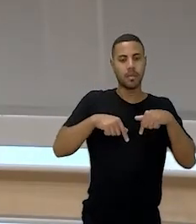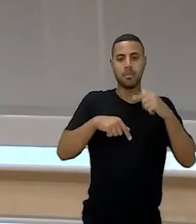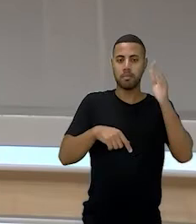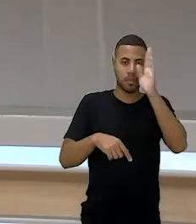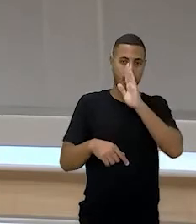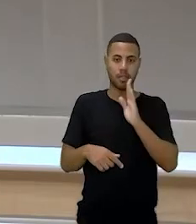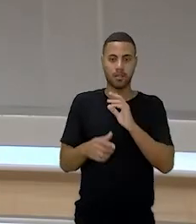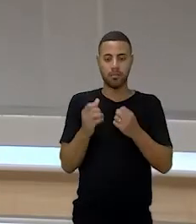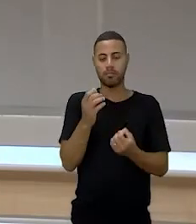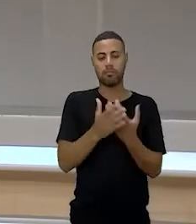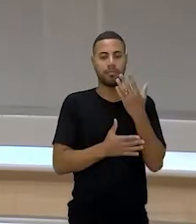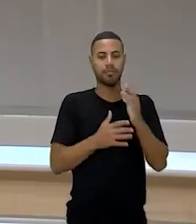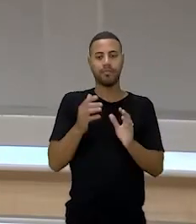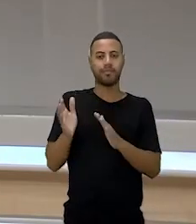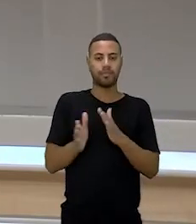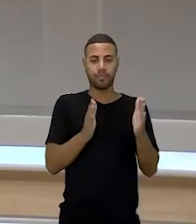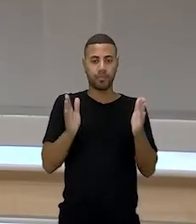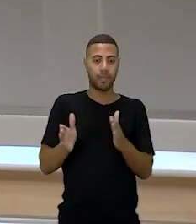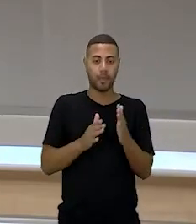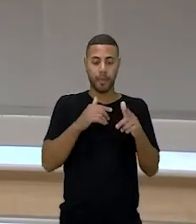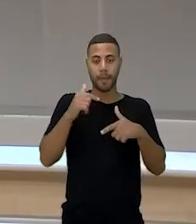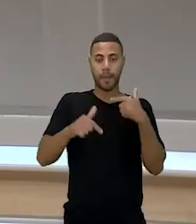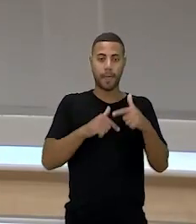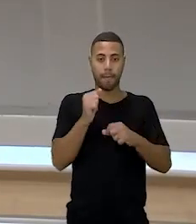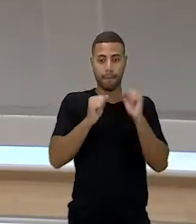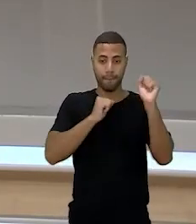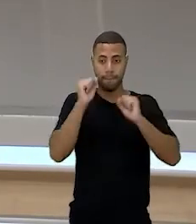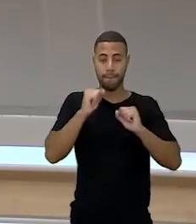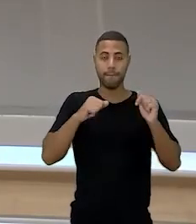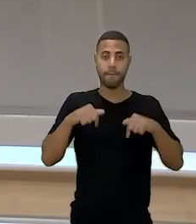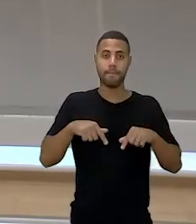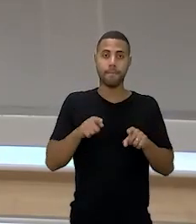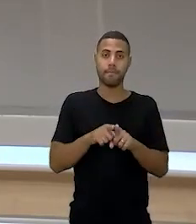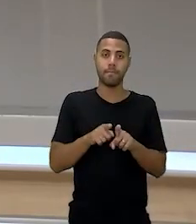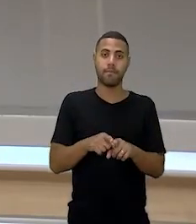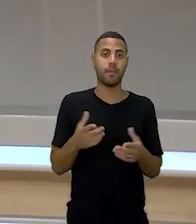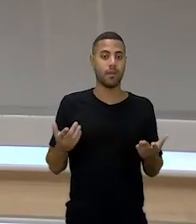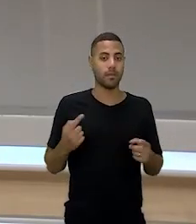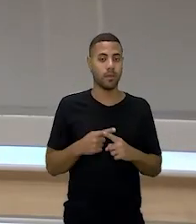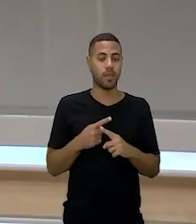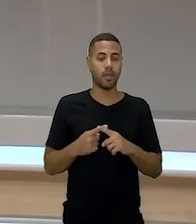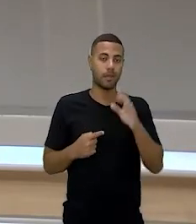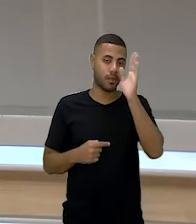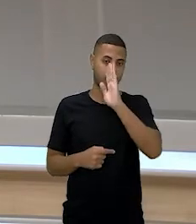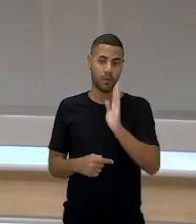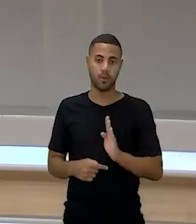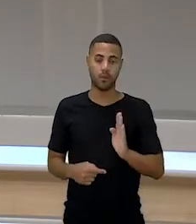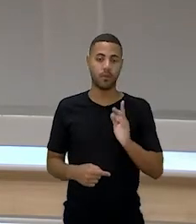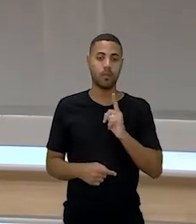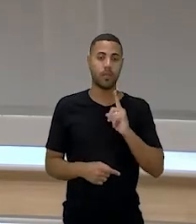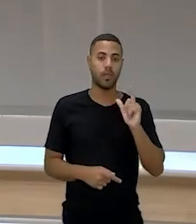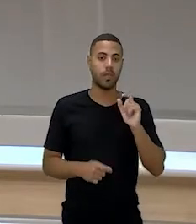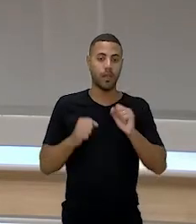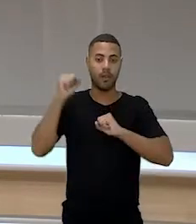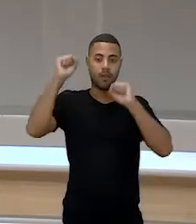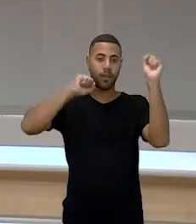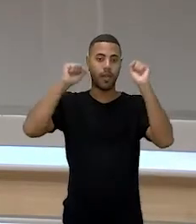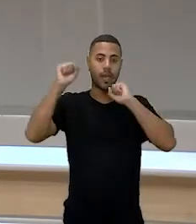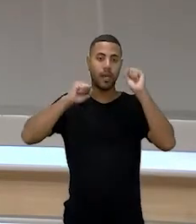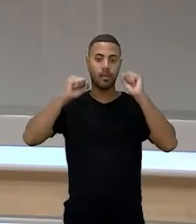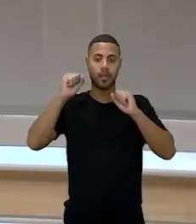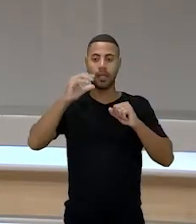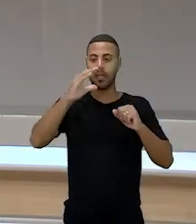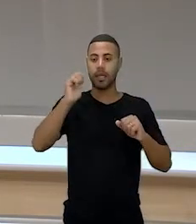própria cal. Né, esse processo, porque nós temos no Brasil uma indústria de cal